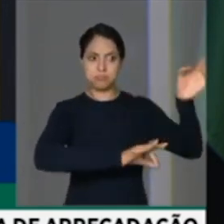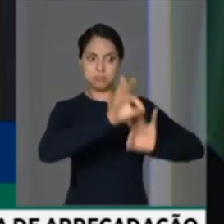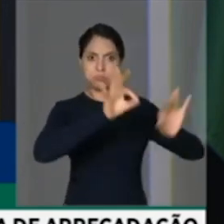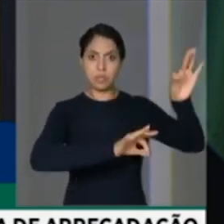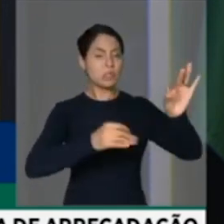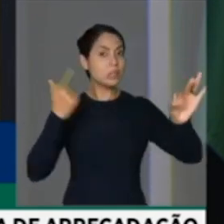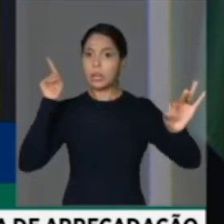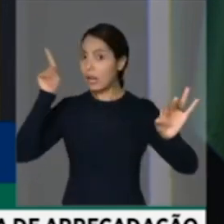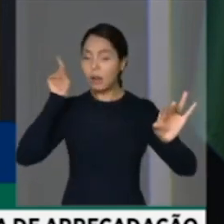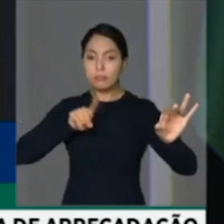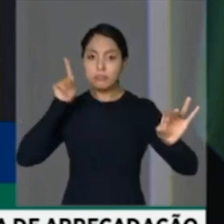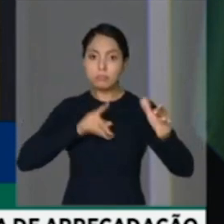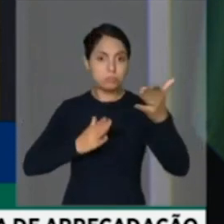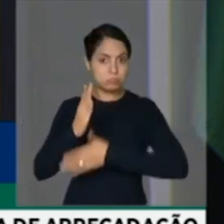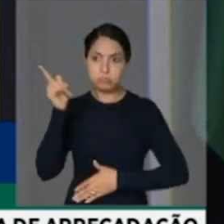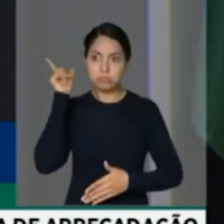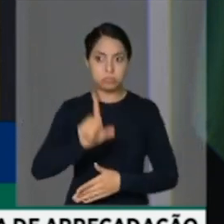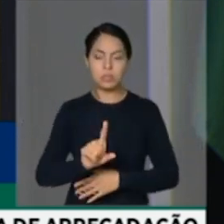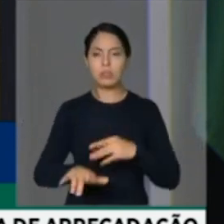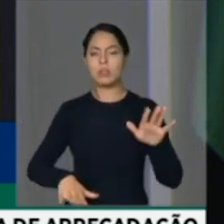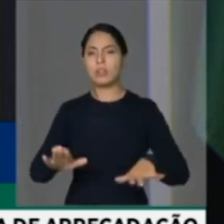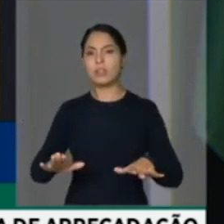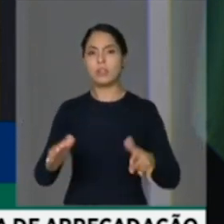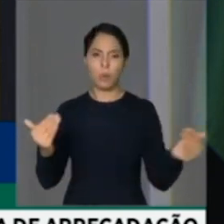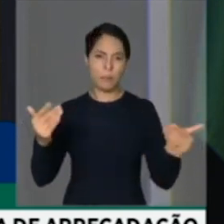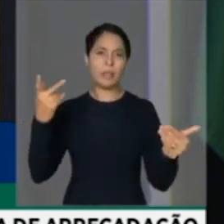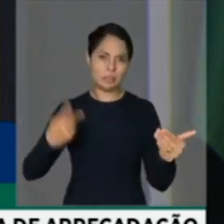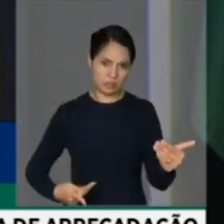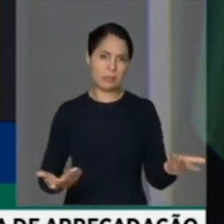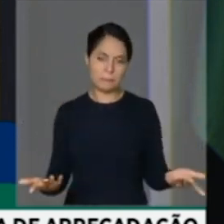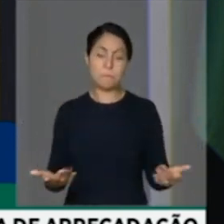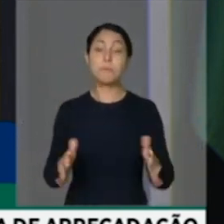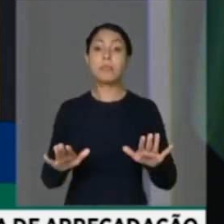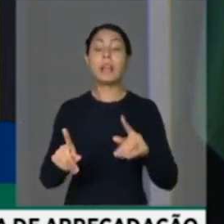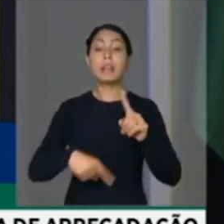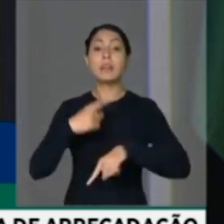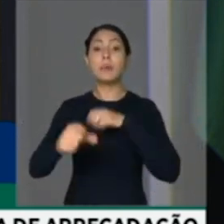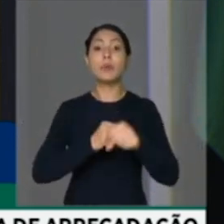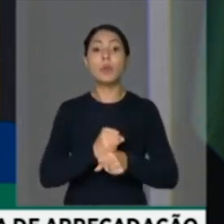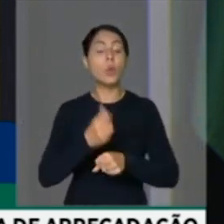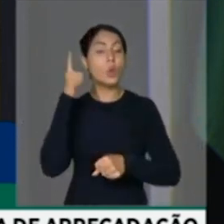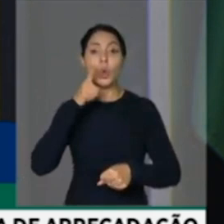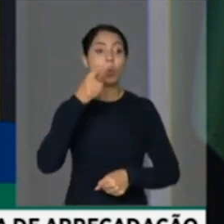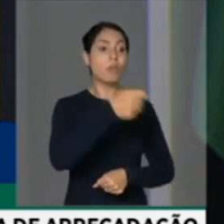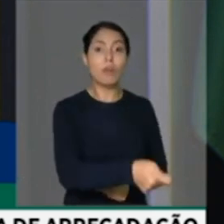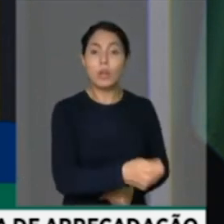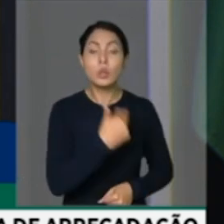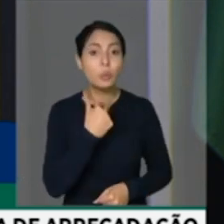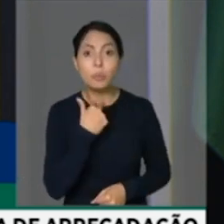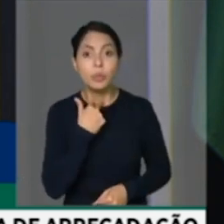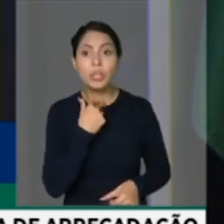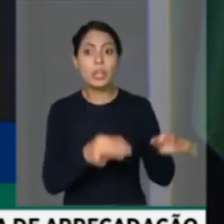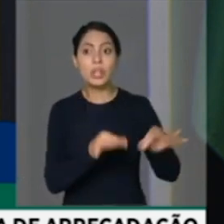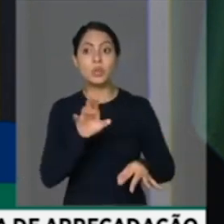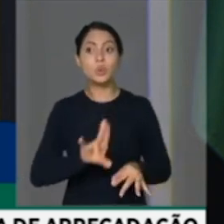Diretrizes Orçamentárias americana, o equivalente a ela nos Estados Unidos, e quando virou o ano o governo não conseguia pagar, não poderia